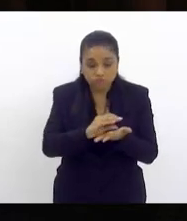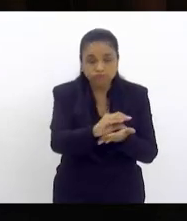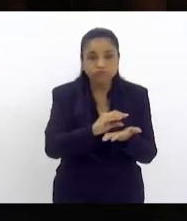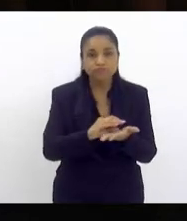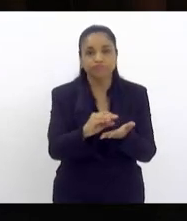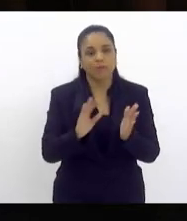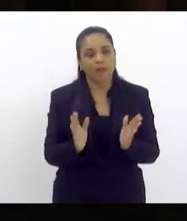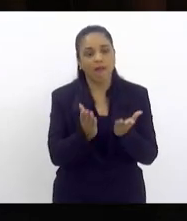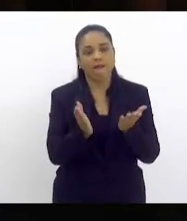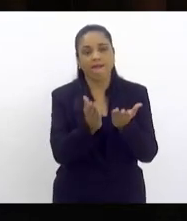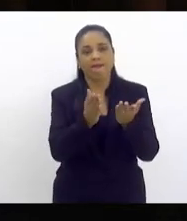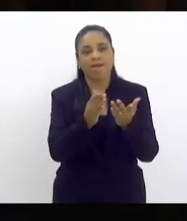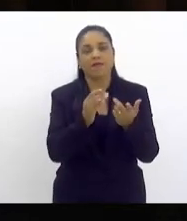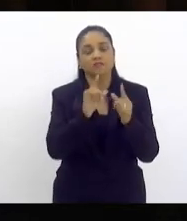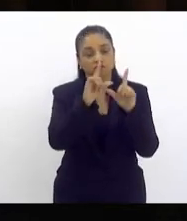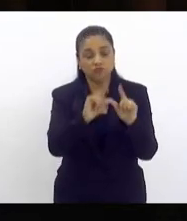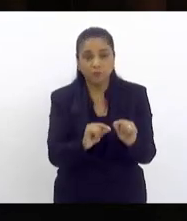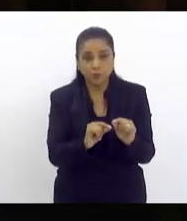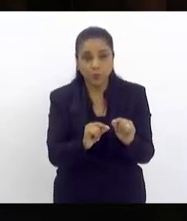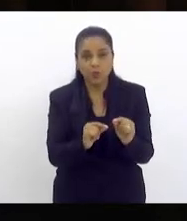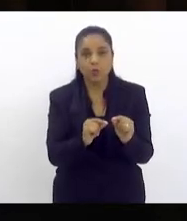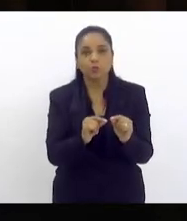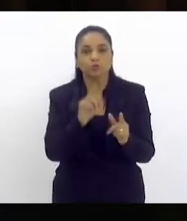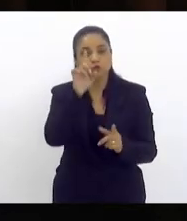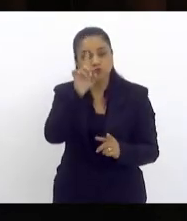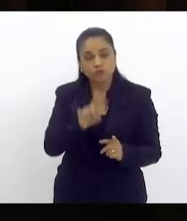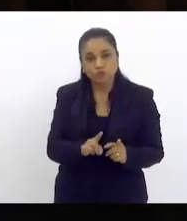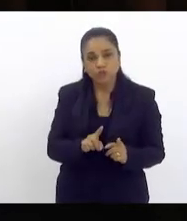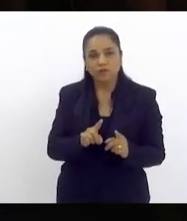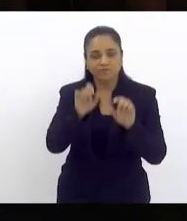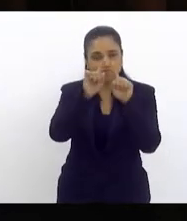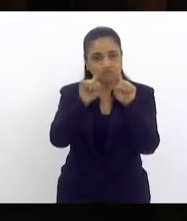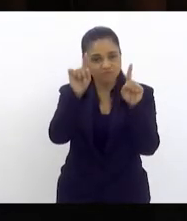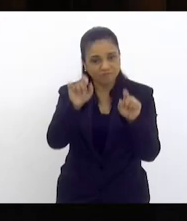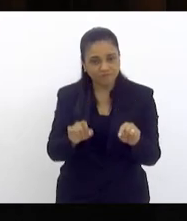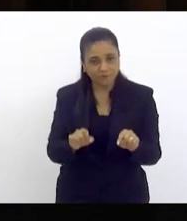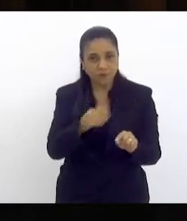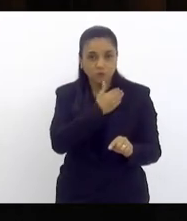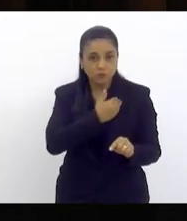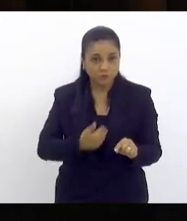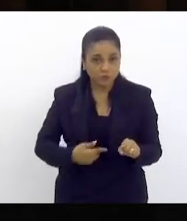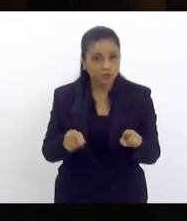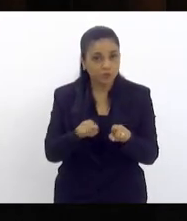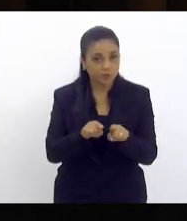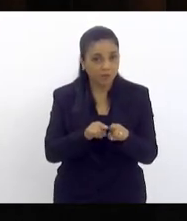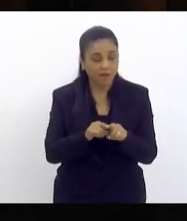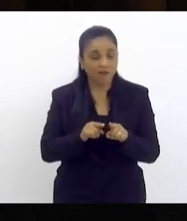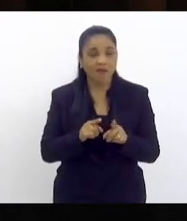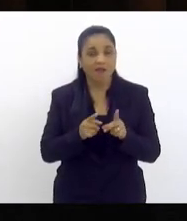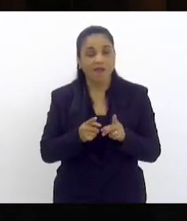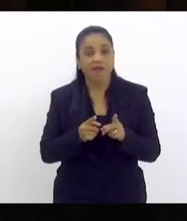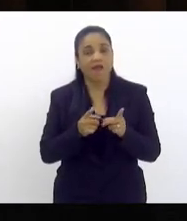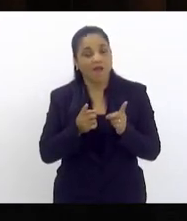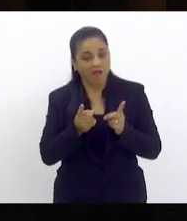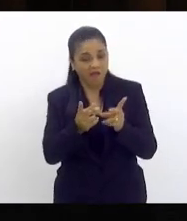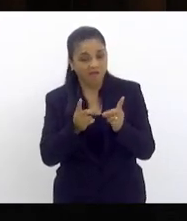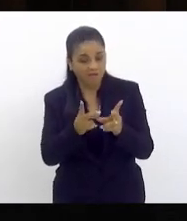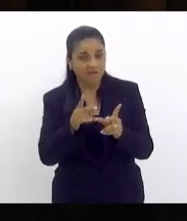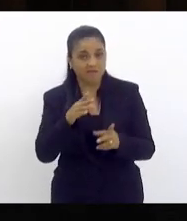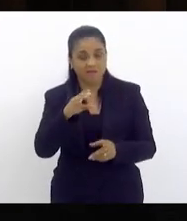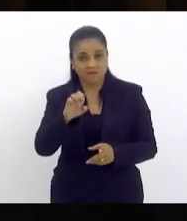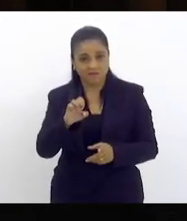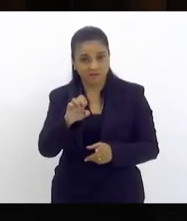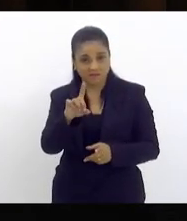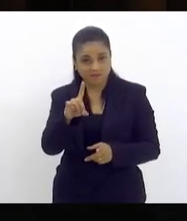de gasto, a redução dos direitos dos servidores públicos, a venda à concessão da SEDAE, que eu já disse